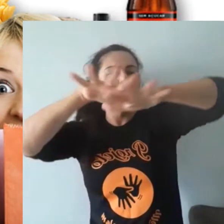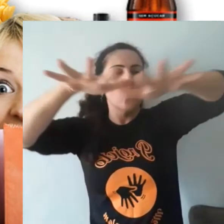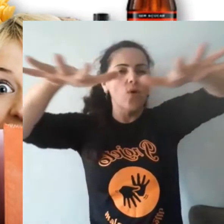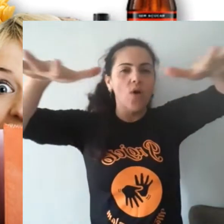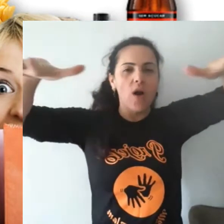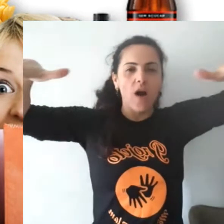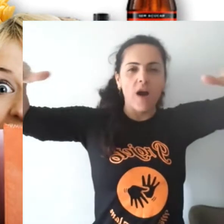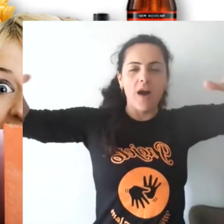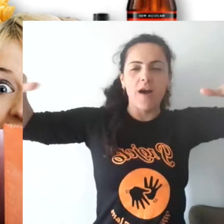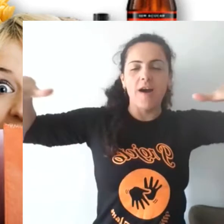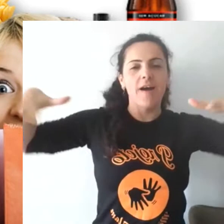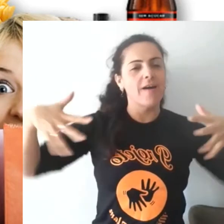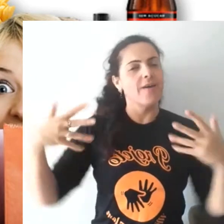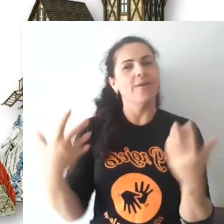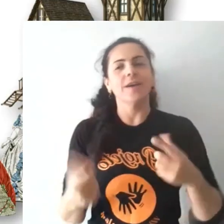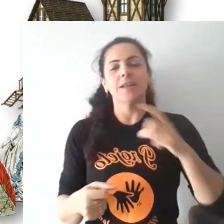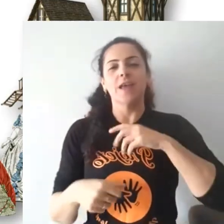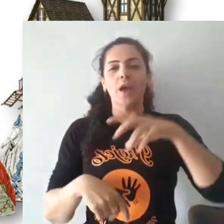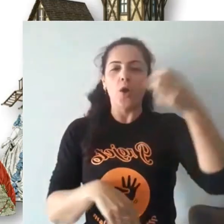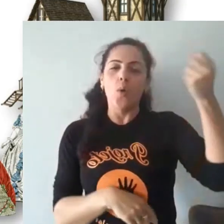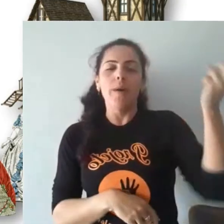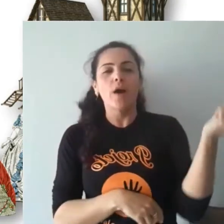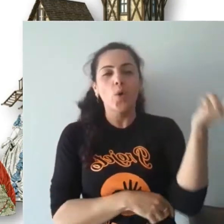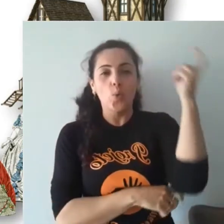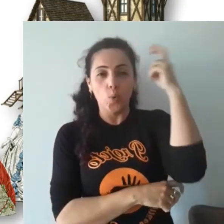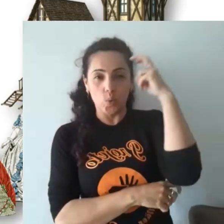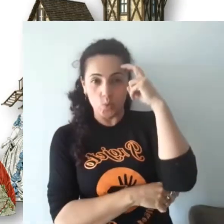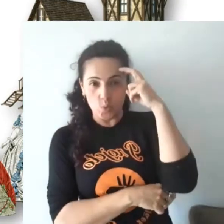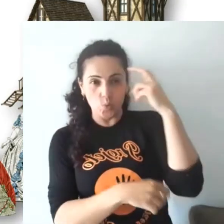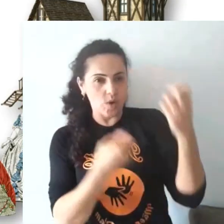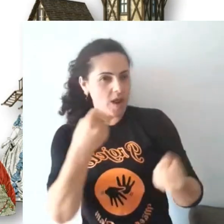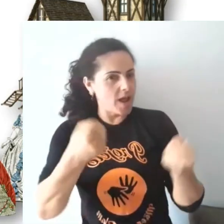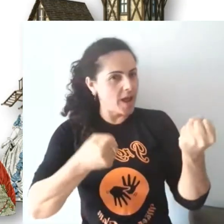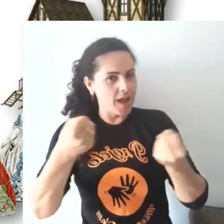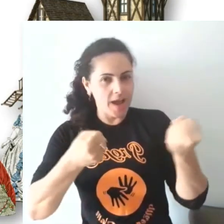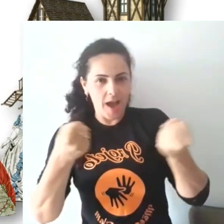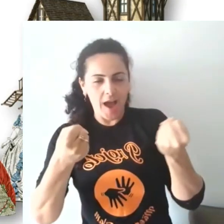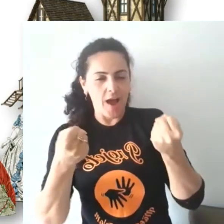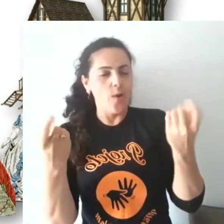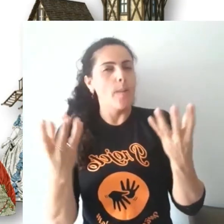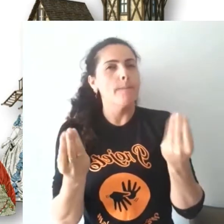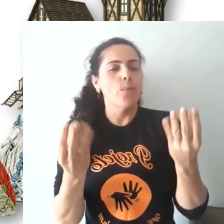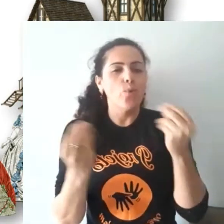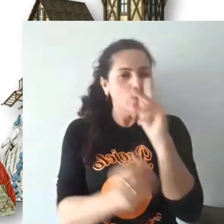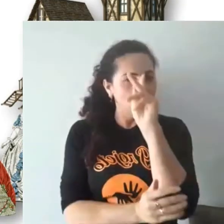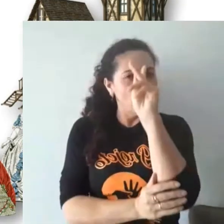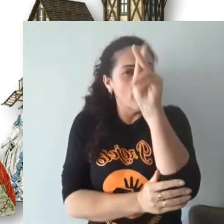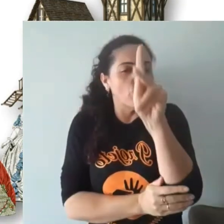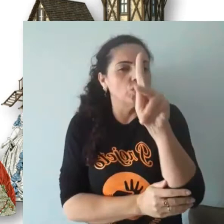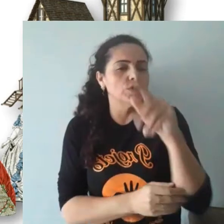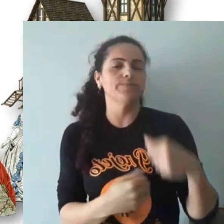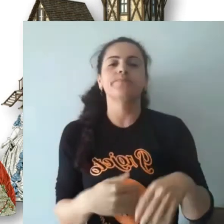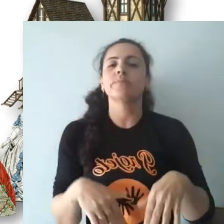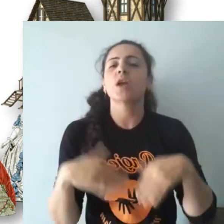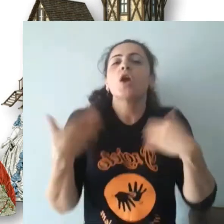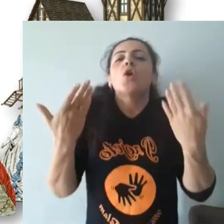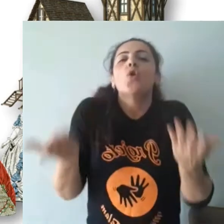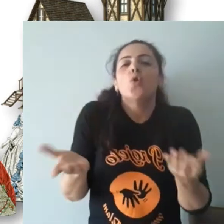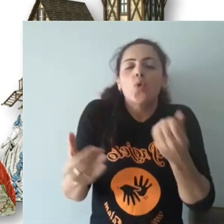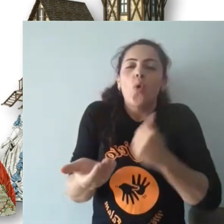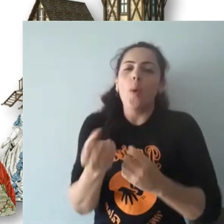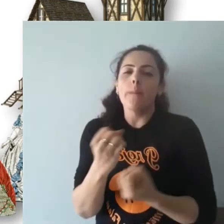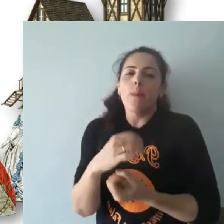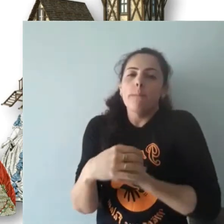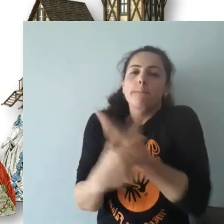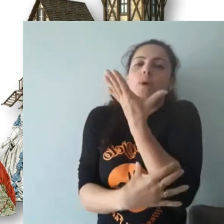que aqui na América isso é fundamental. Quando então que surgiu o capitalismo? Ele surgiu no fim do feudalismo, da Idade Média,